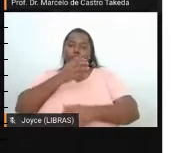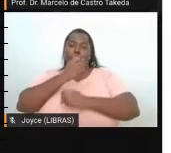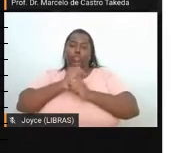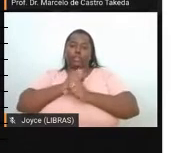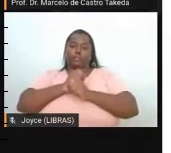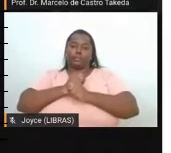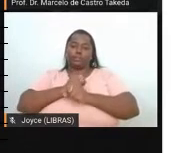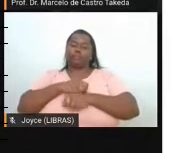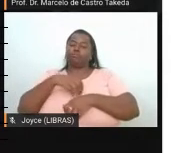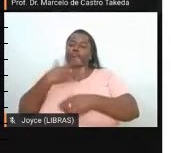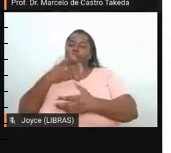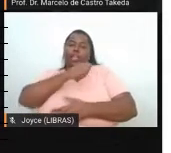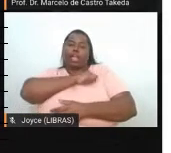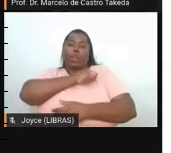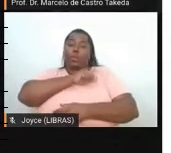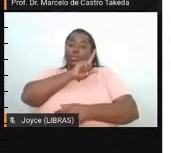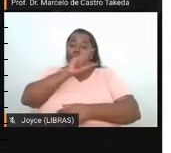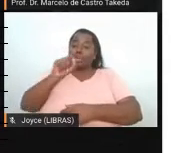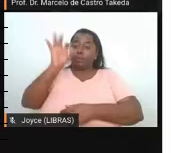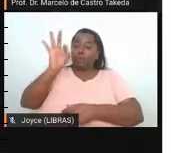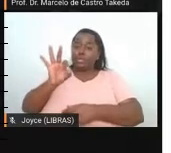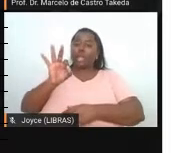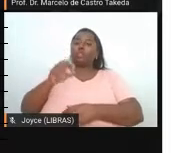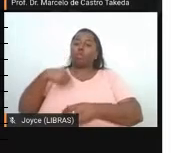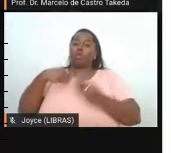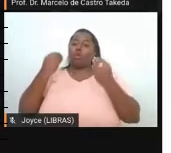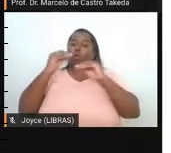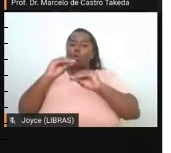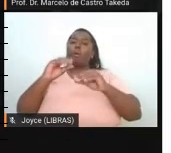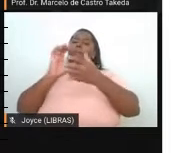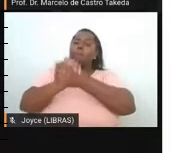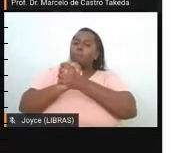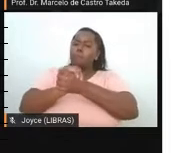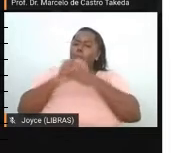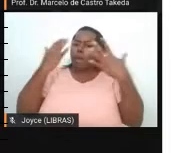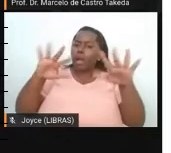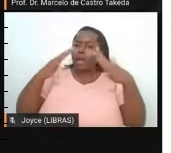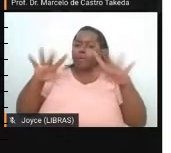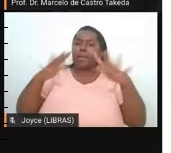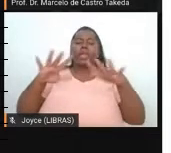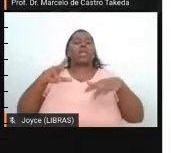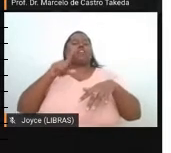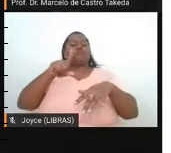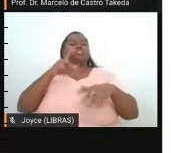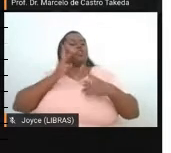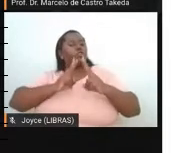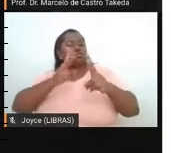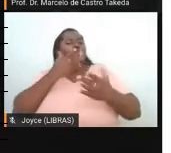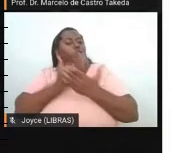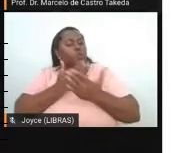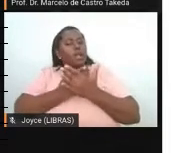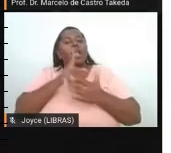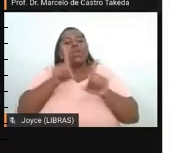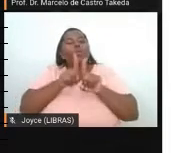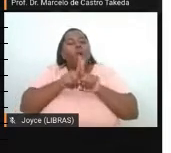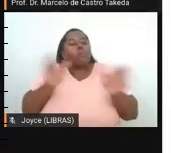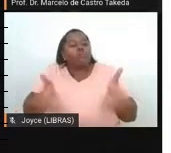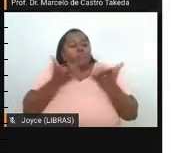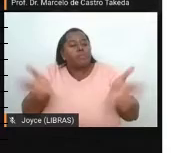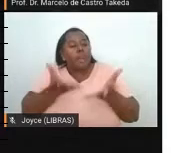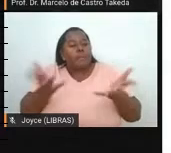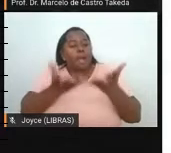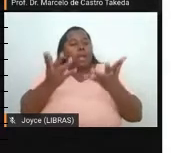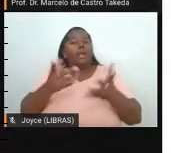100%. Olha, parabéns, continue estudando, aquele feedback motivacional. E esse limite pode ser